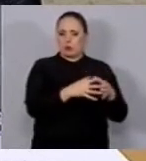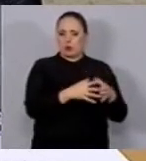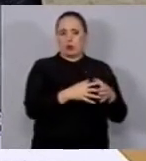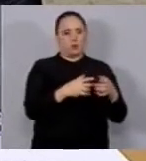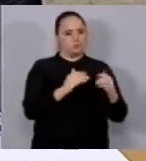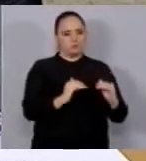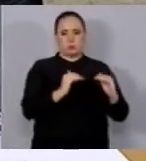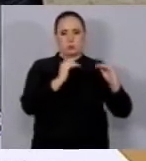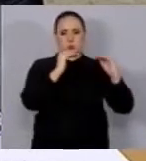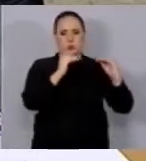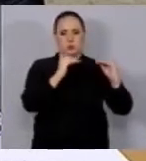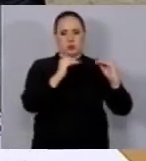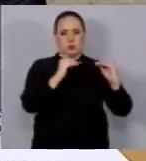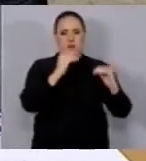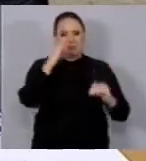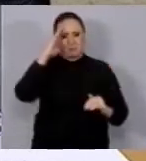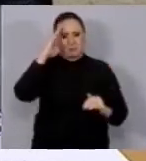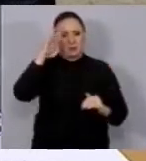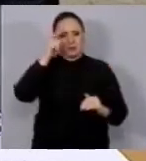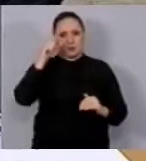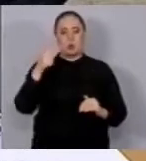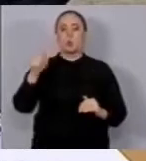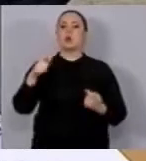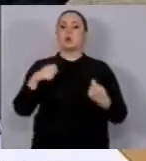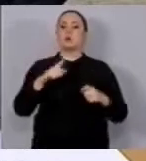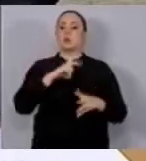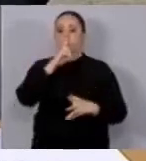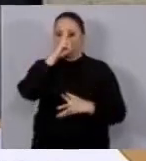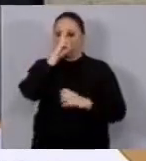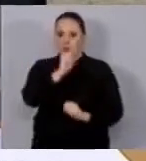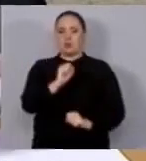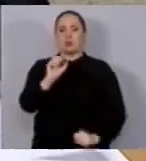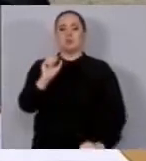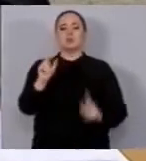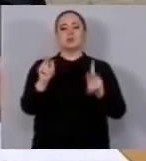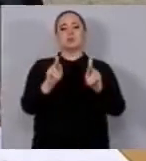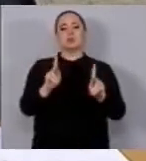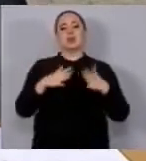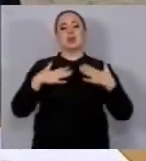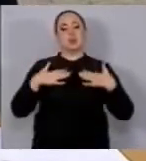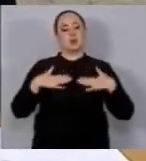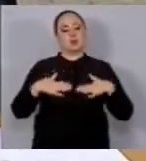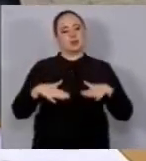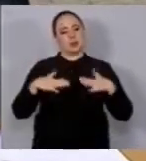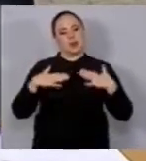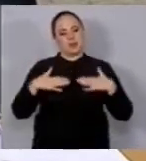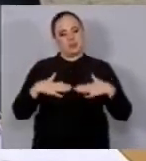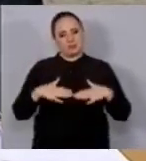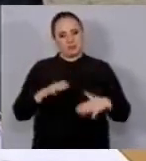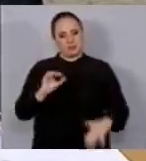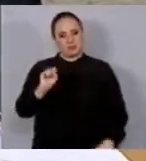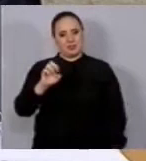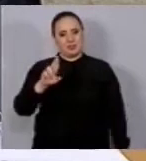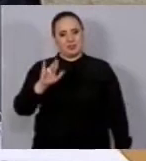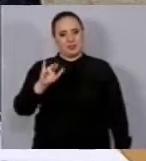de qualquer outros interesses, a força da serenidade. É nela que devemos